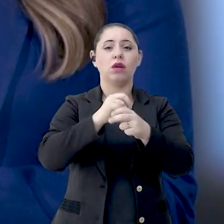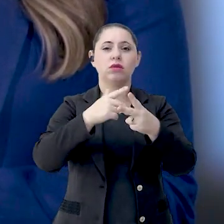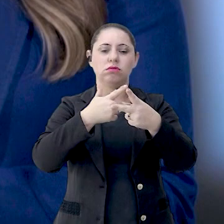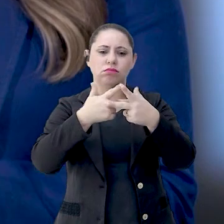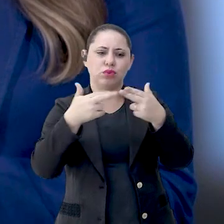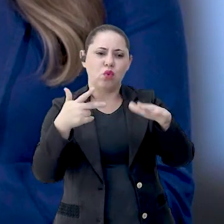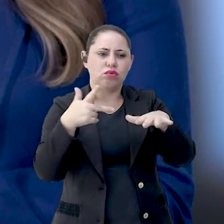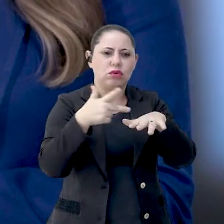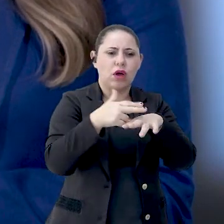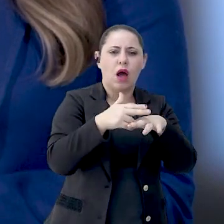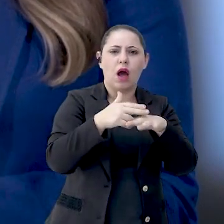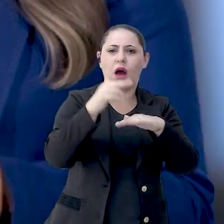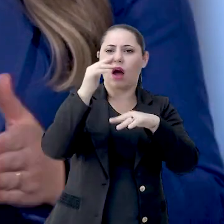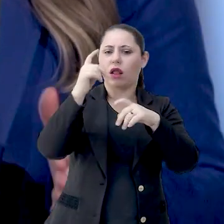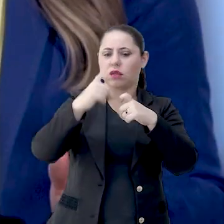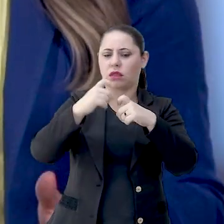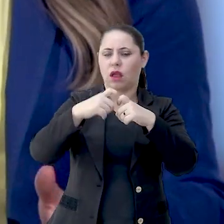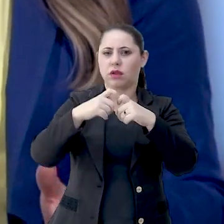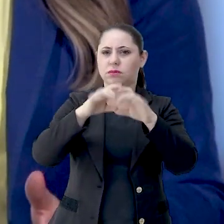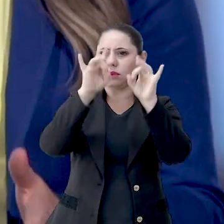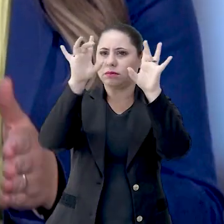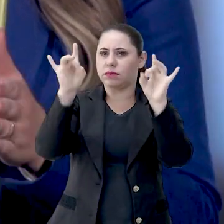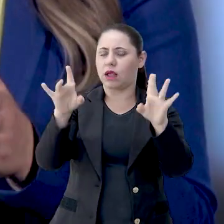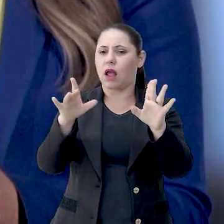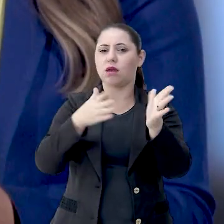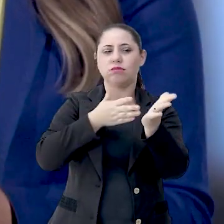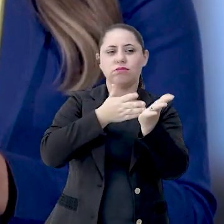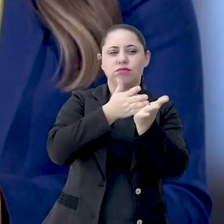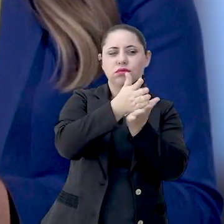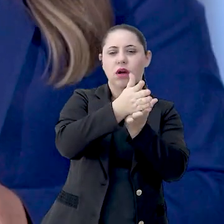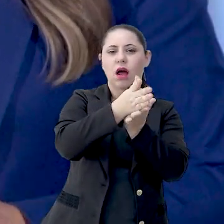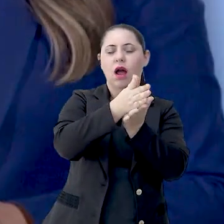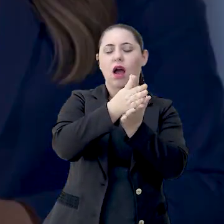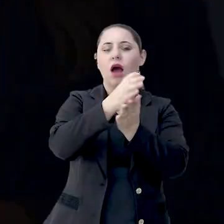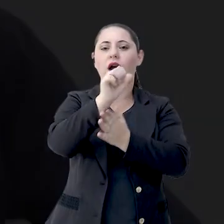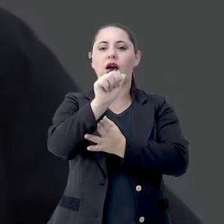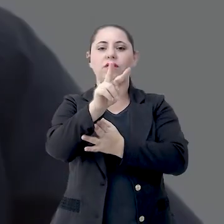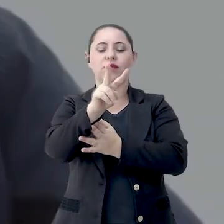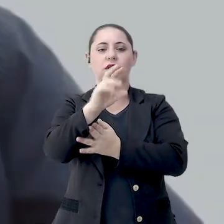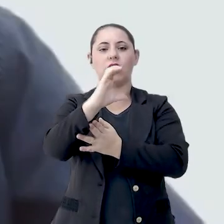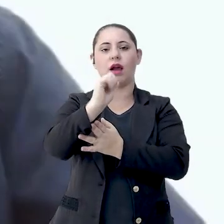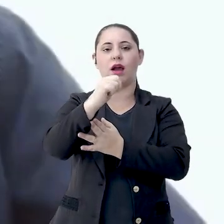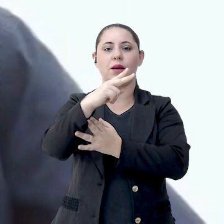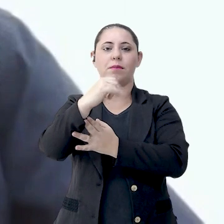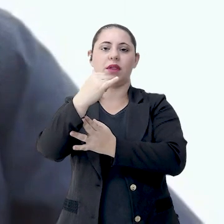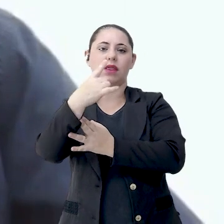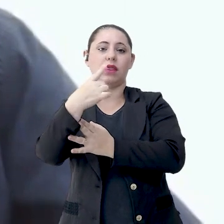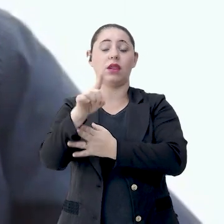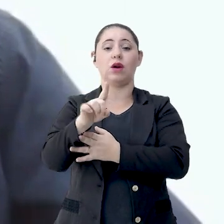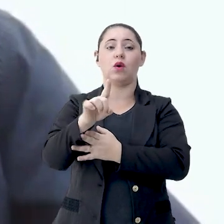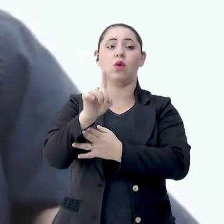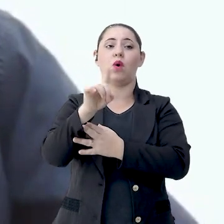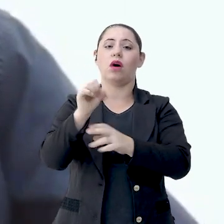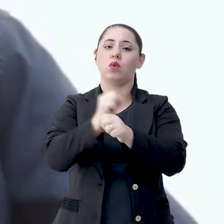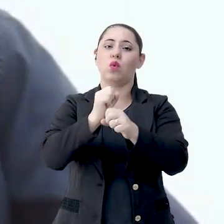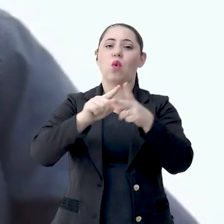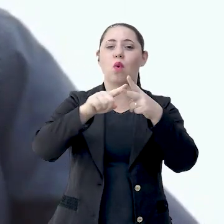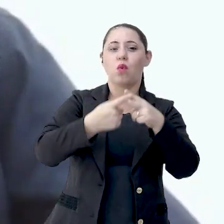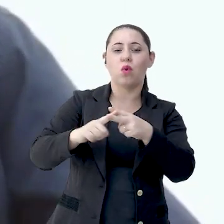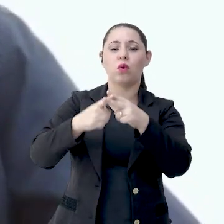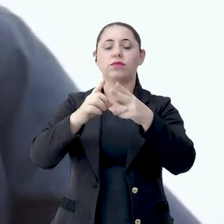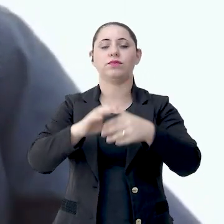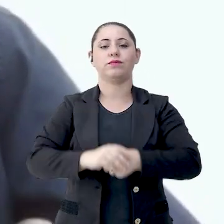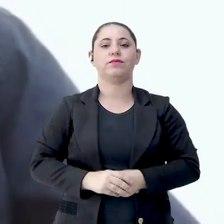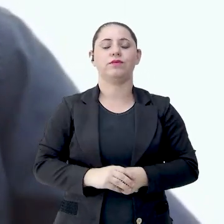um cuidado importante é com relação às contas do município. Quando nós falamos em desenvolvimento econômico, nós, na verdade, estamos